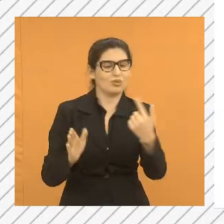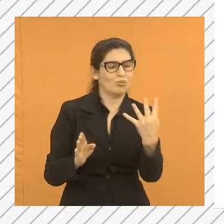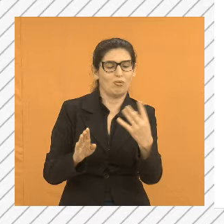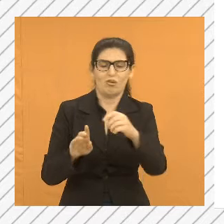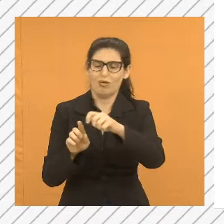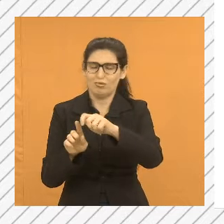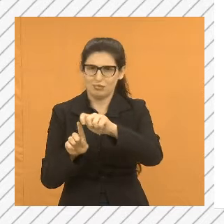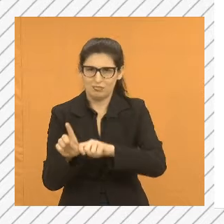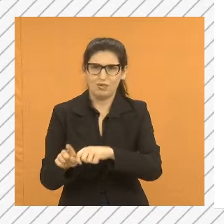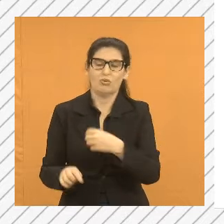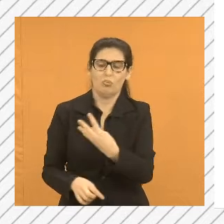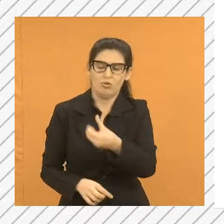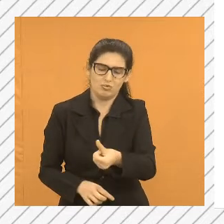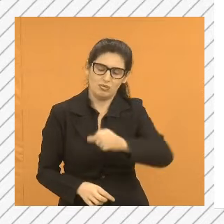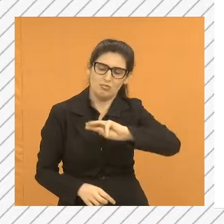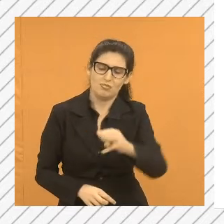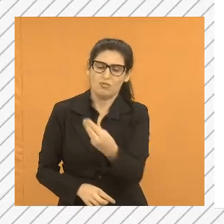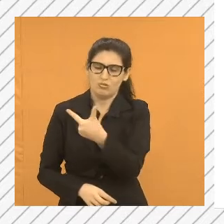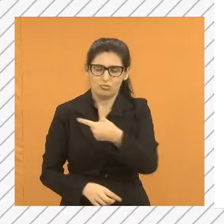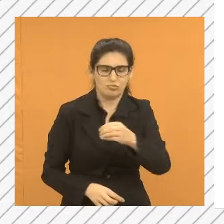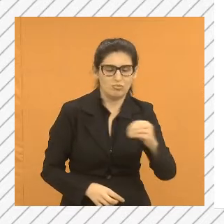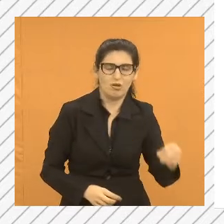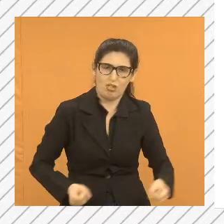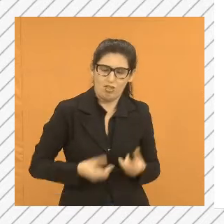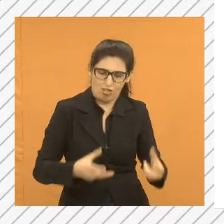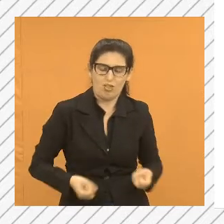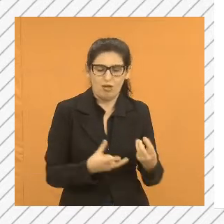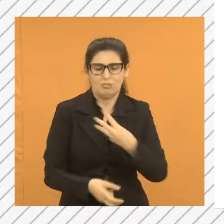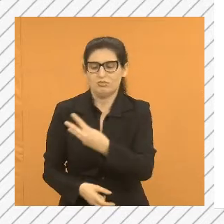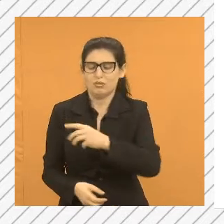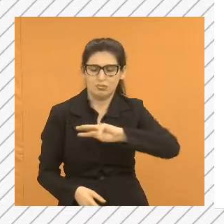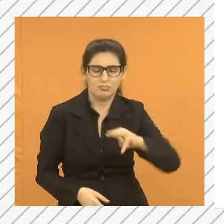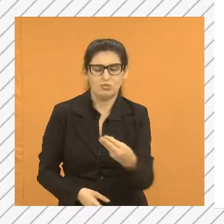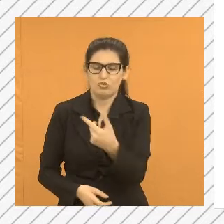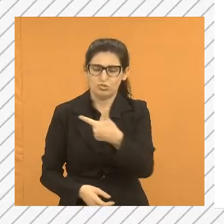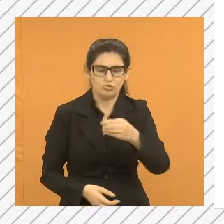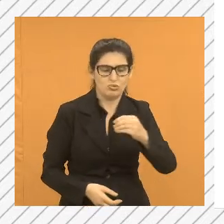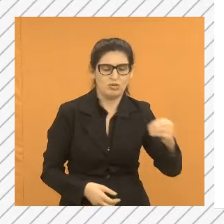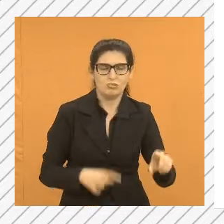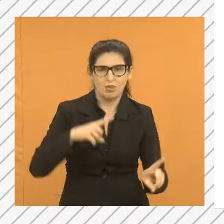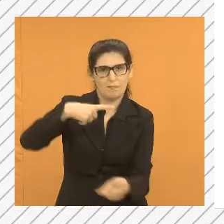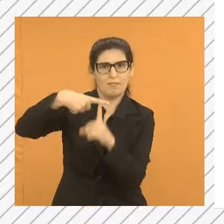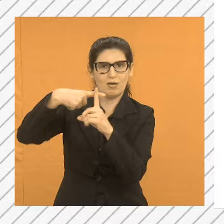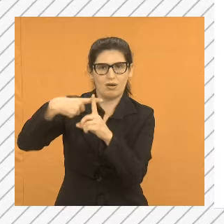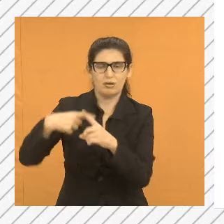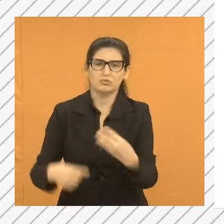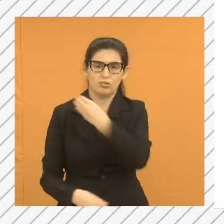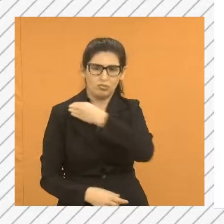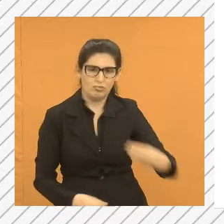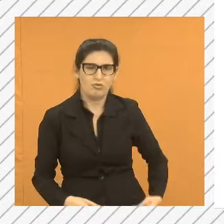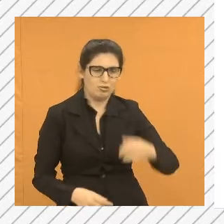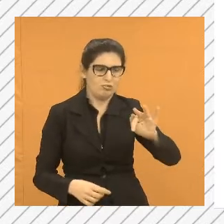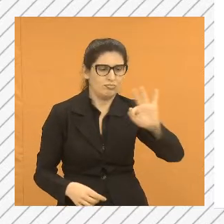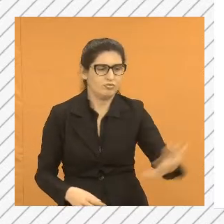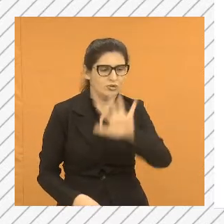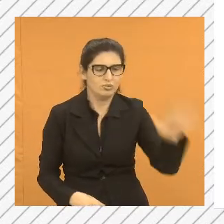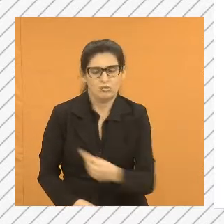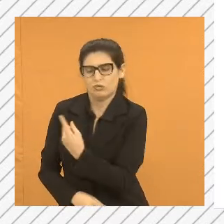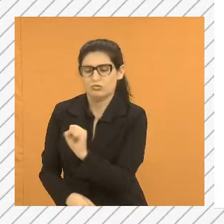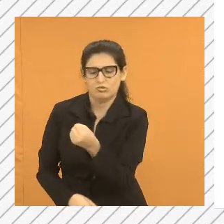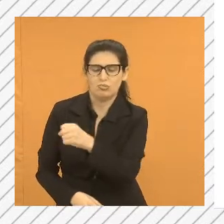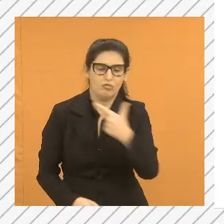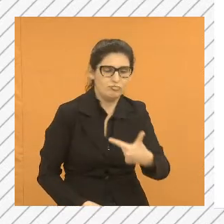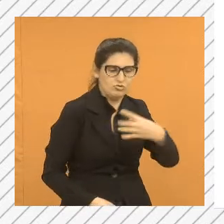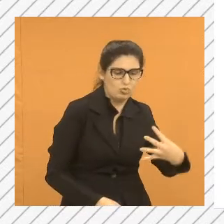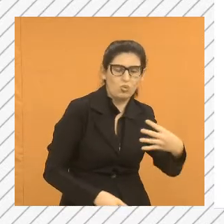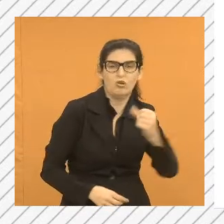foi 46.200.000. Então, nós gastamos 3.200.000 a mais, que vem do governo federal, 18 para